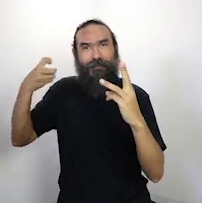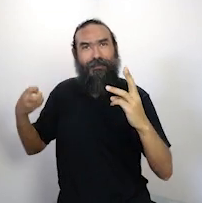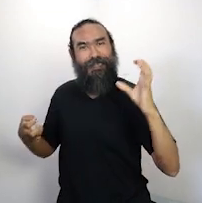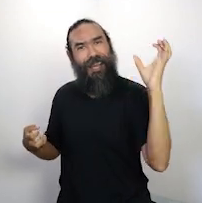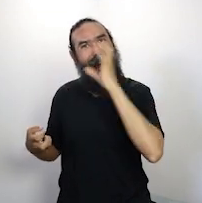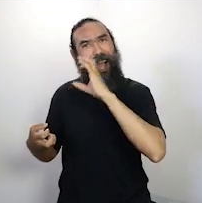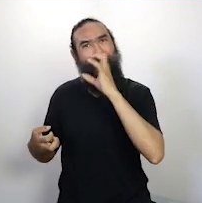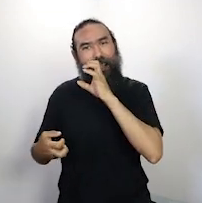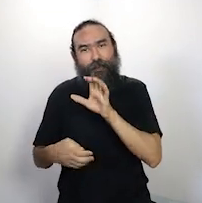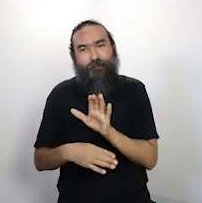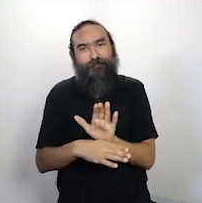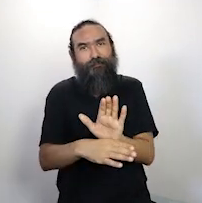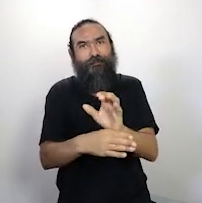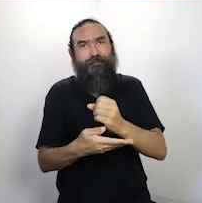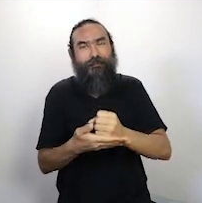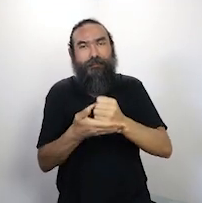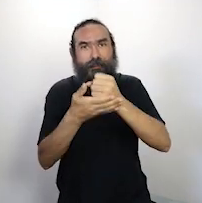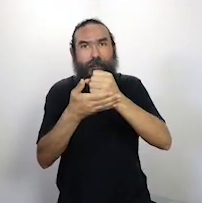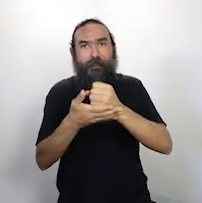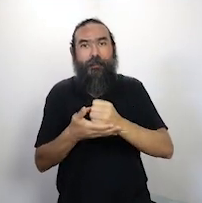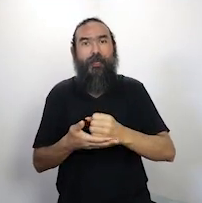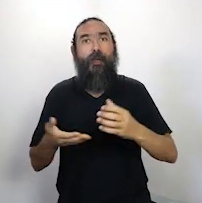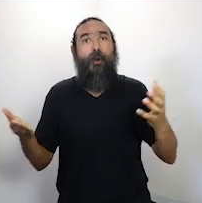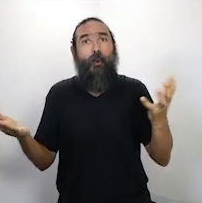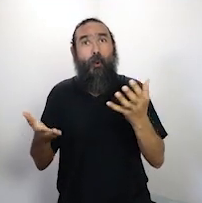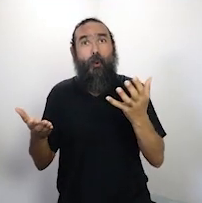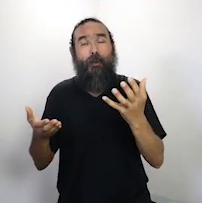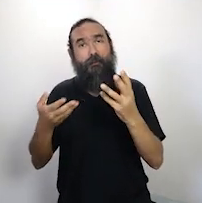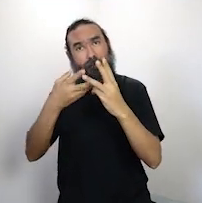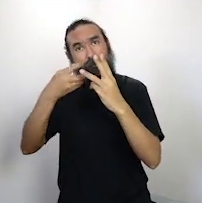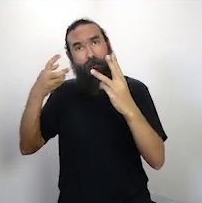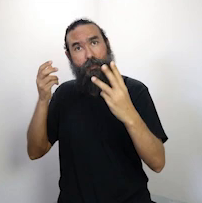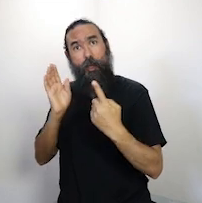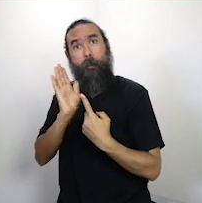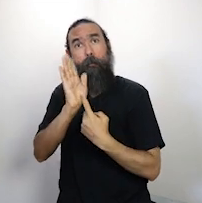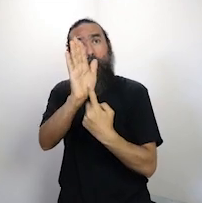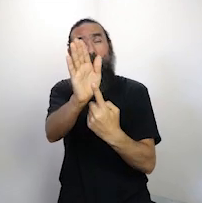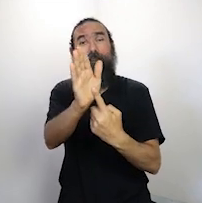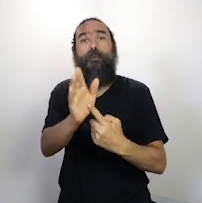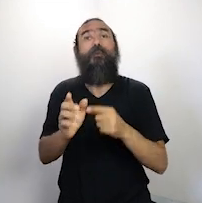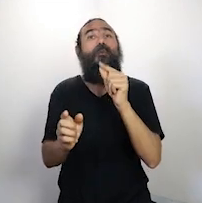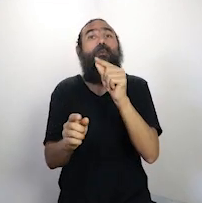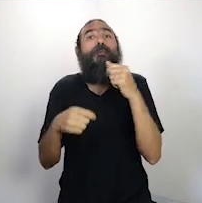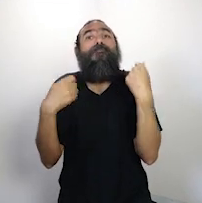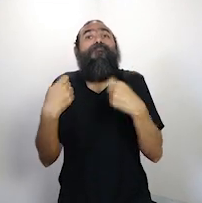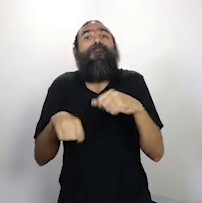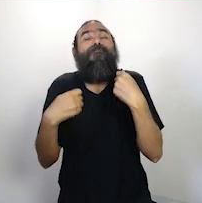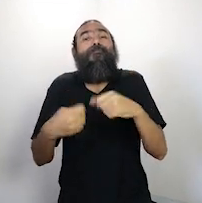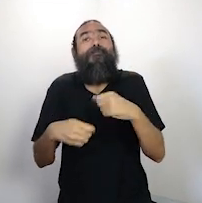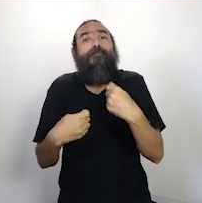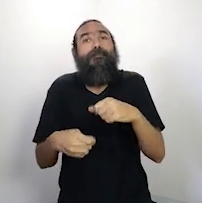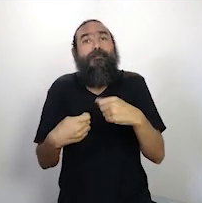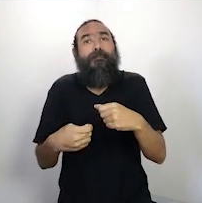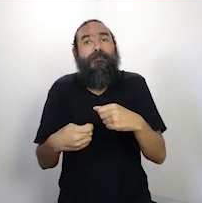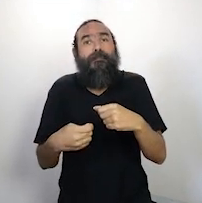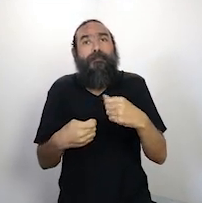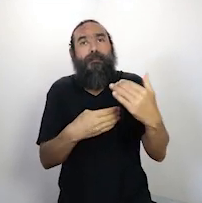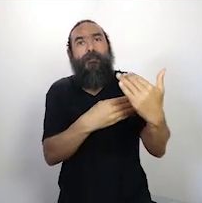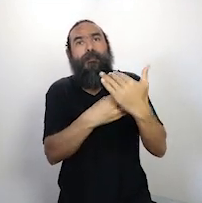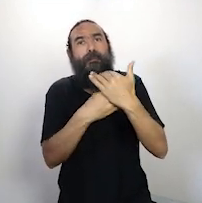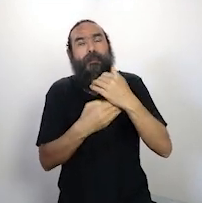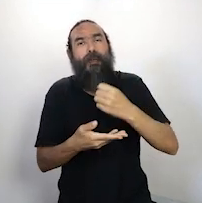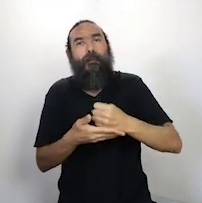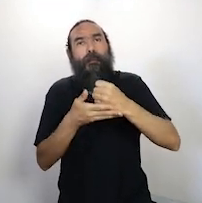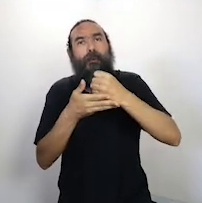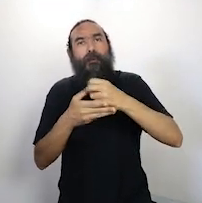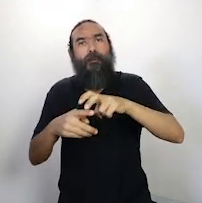estão apresentando as demandas deles neste momento de pandemia. Eu acho que é muito importante que todo mundo, depois dessa live, vá